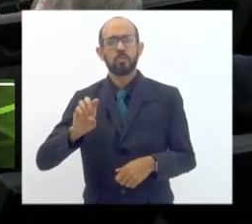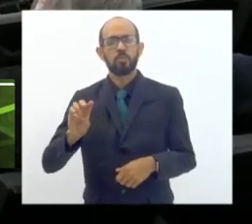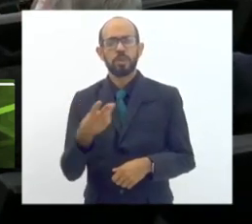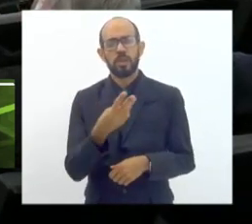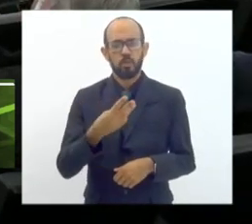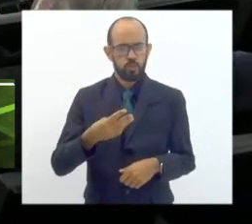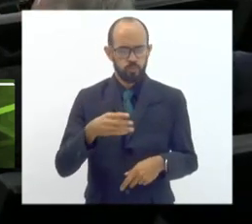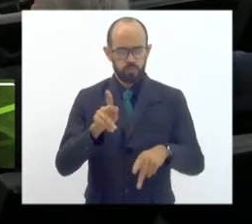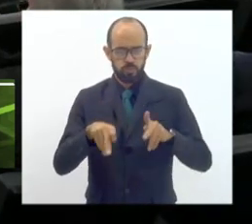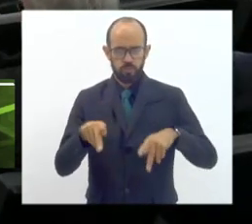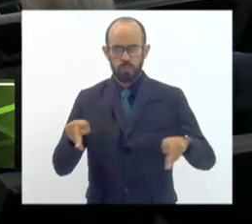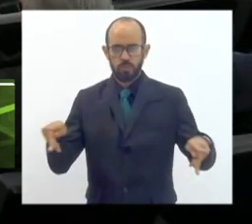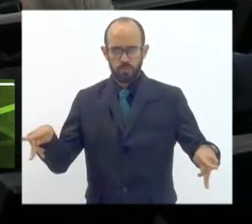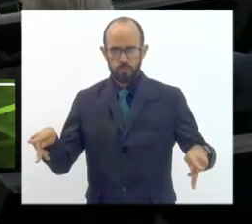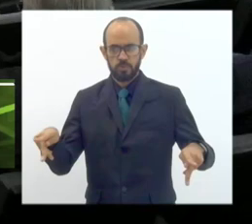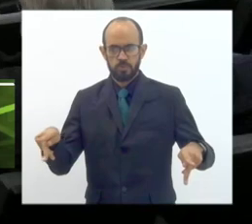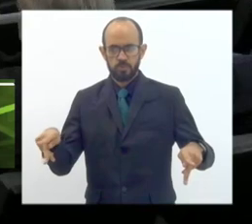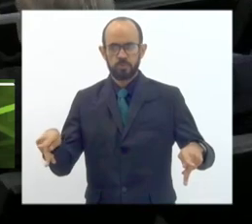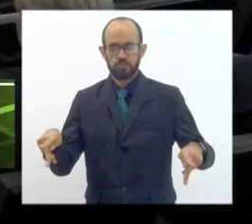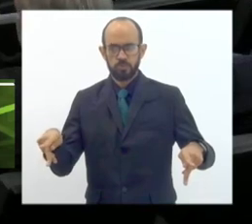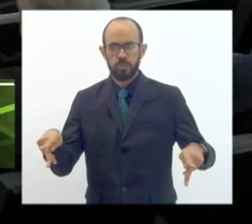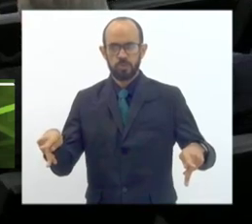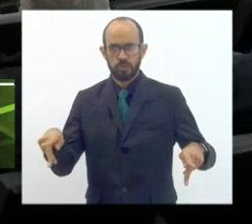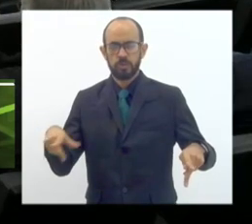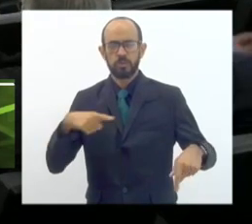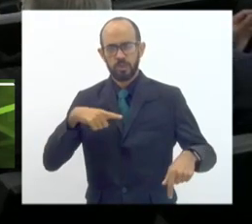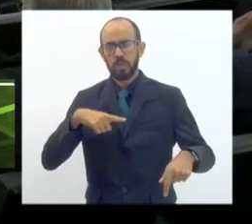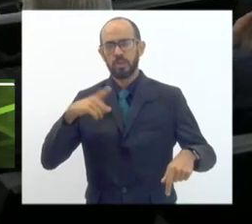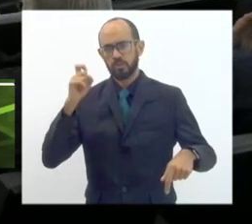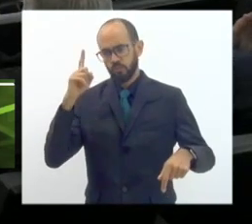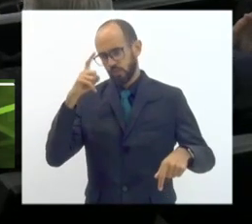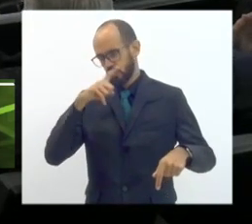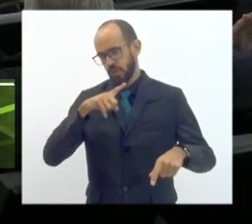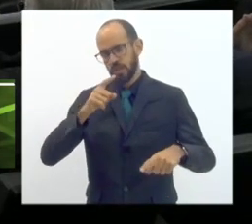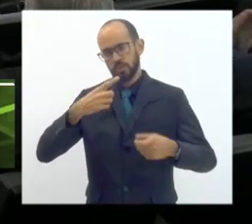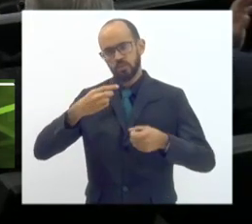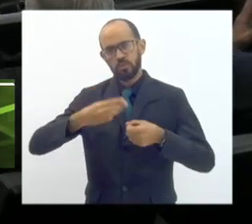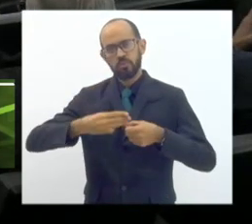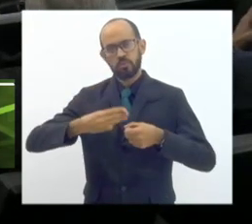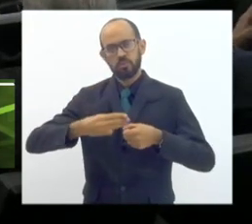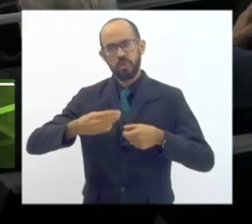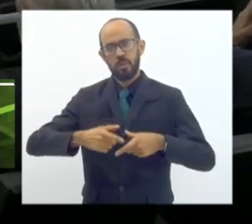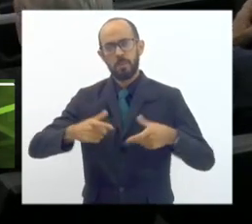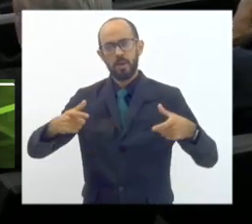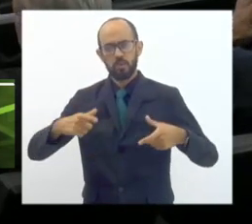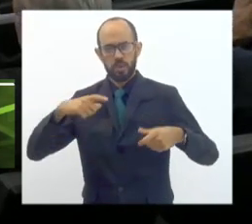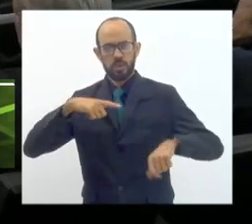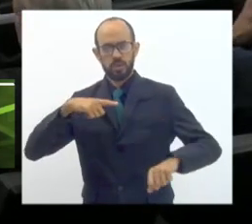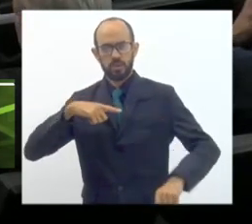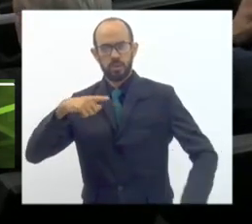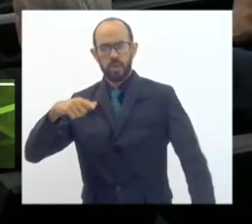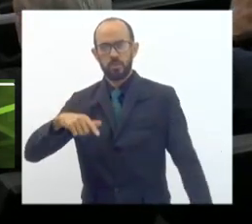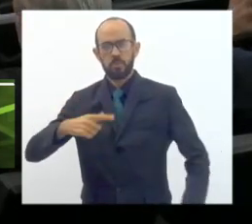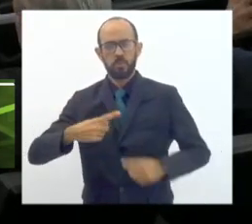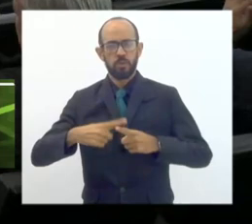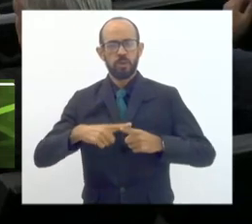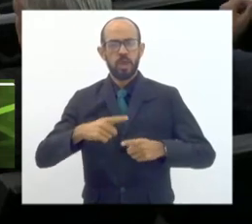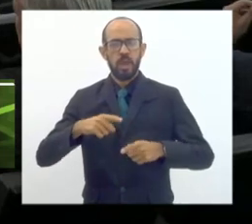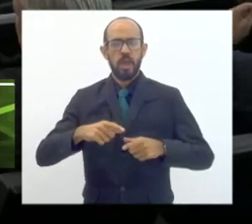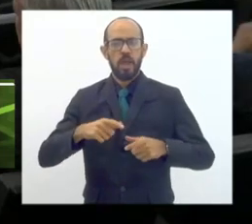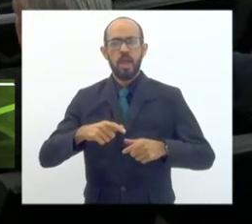região, onde tem a grande dificuldade que os municípios, a maioria deles, são de 20 mil